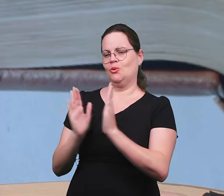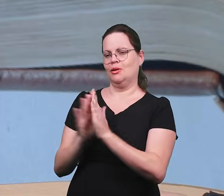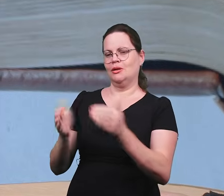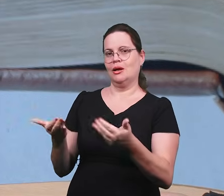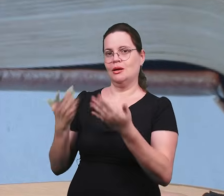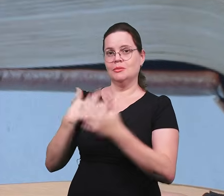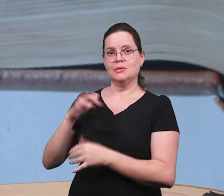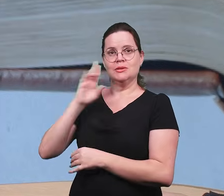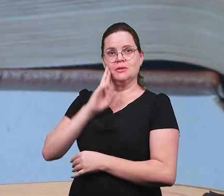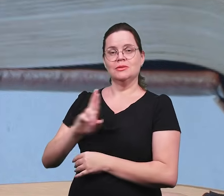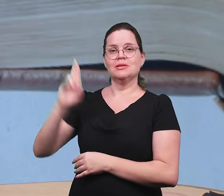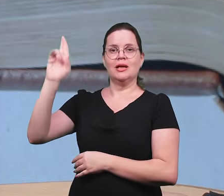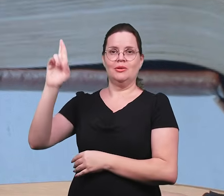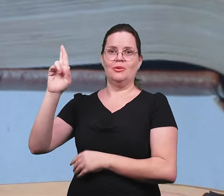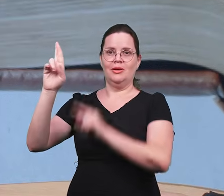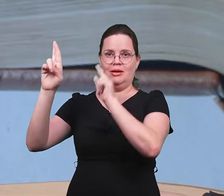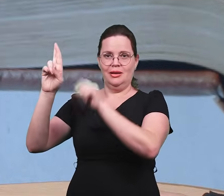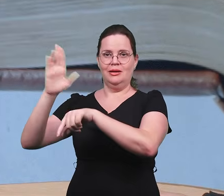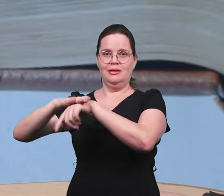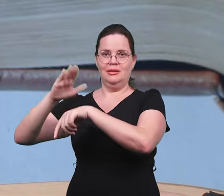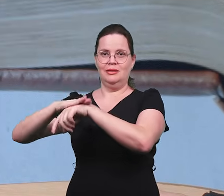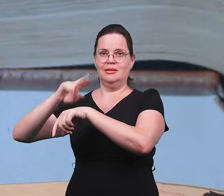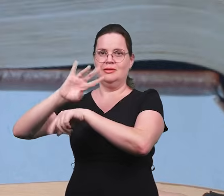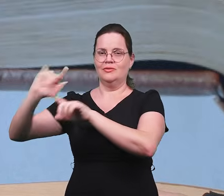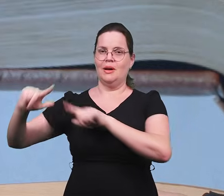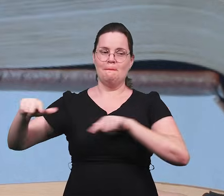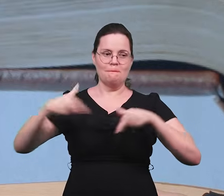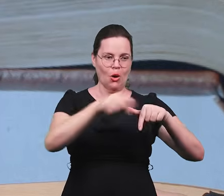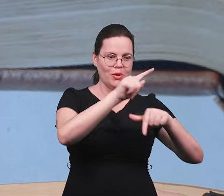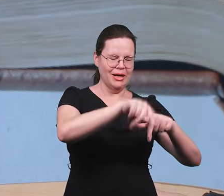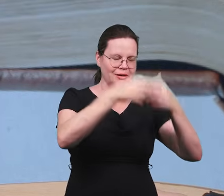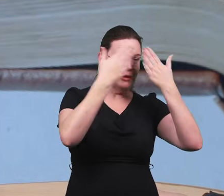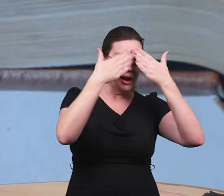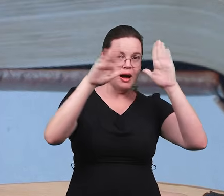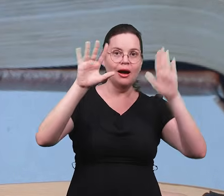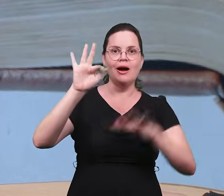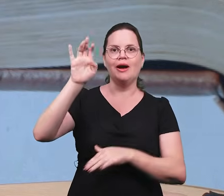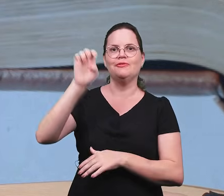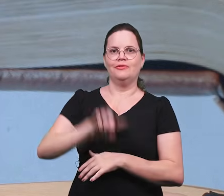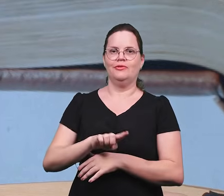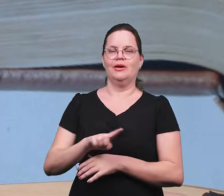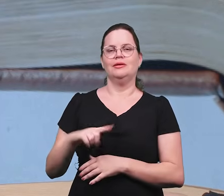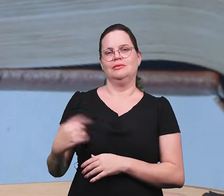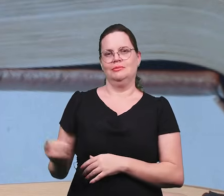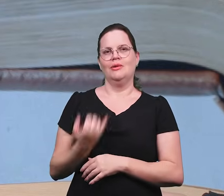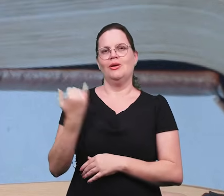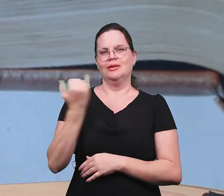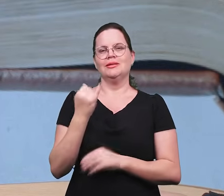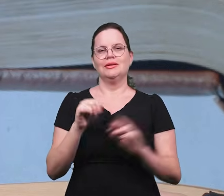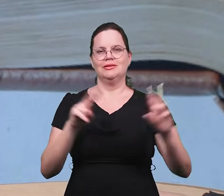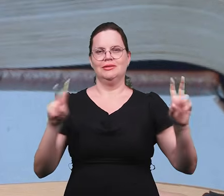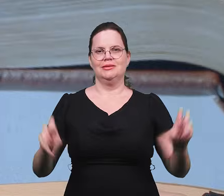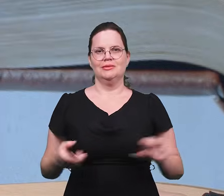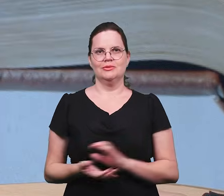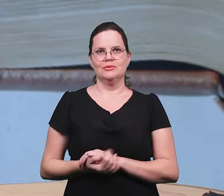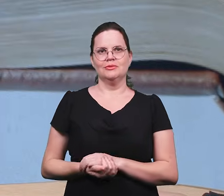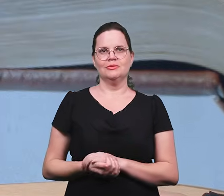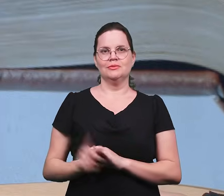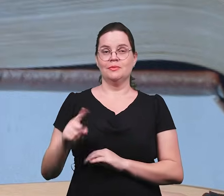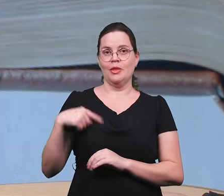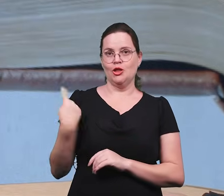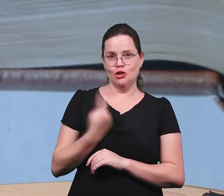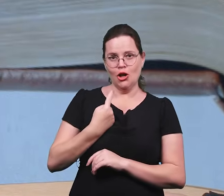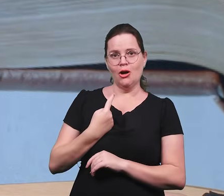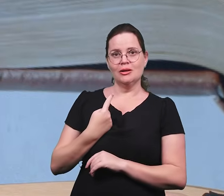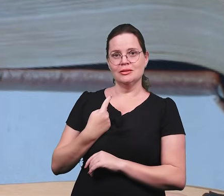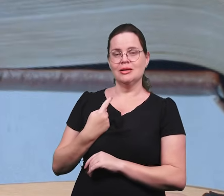do Senhor, o Senhor vai abrir os olhos da fé e convencer a pessoa. É muito, muito importante essa abordagem, né? Nós somos a mulher samaritana